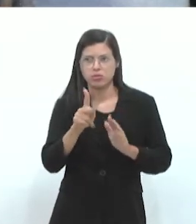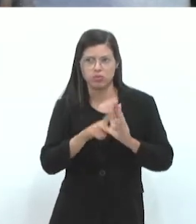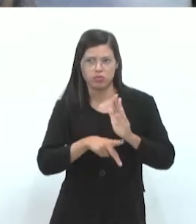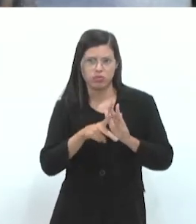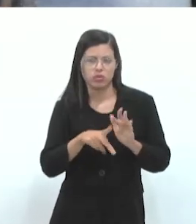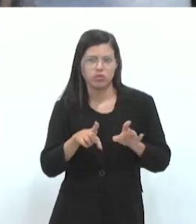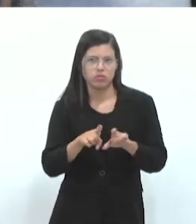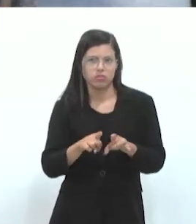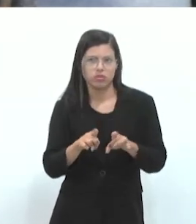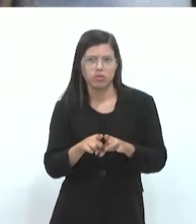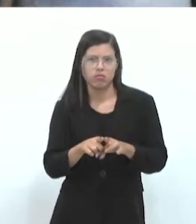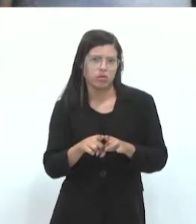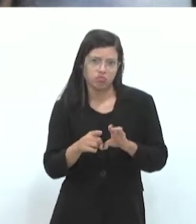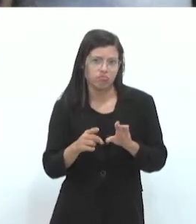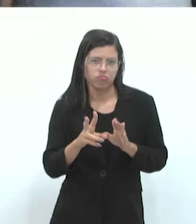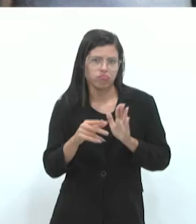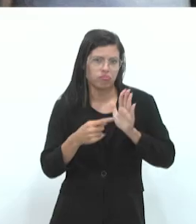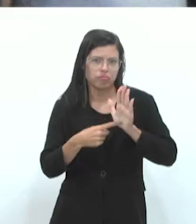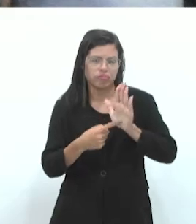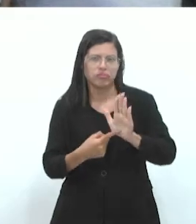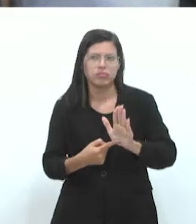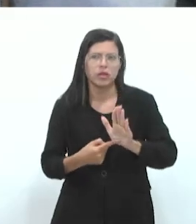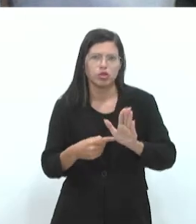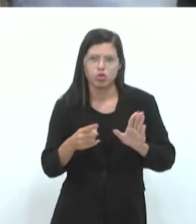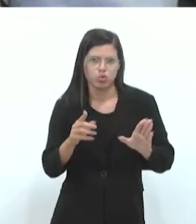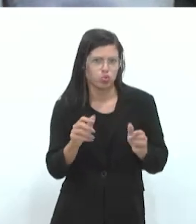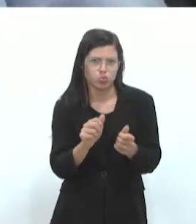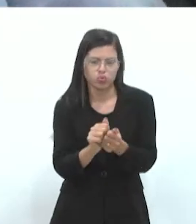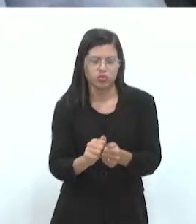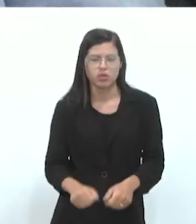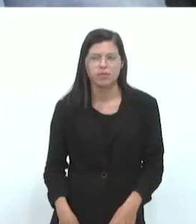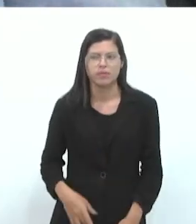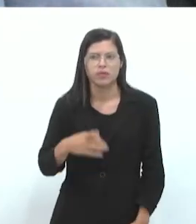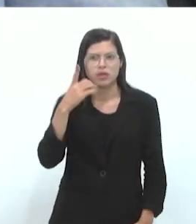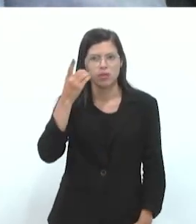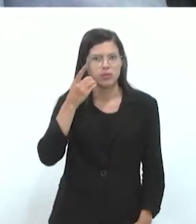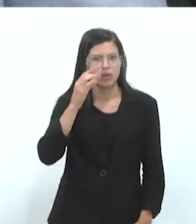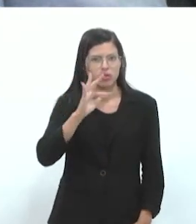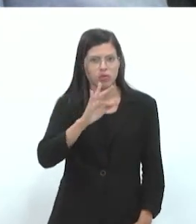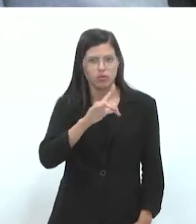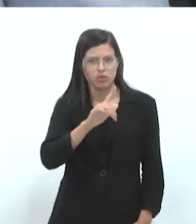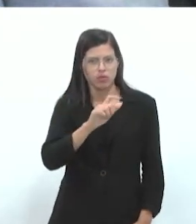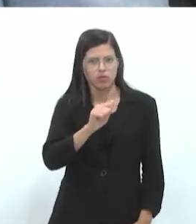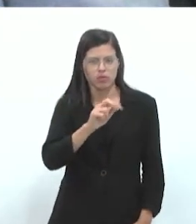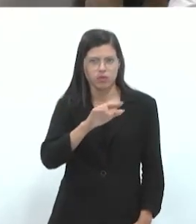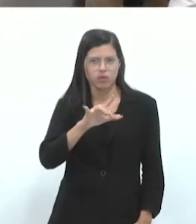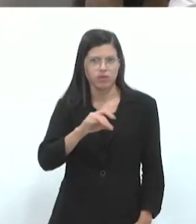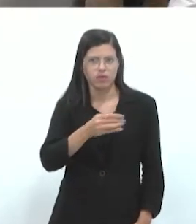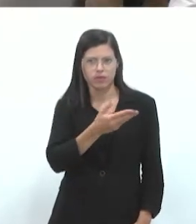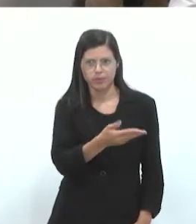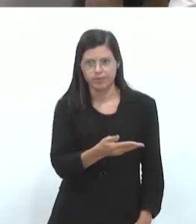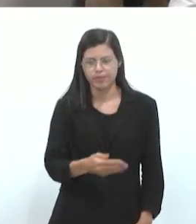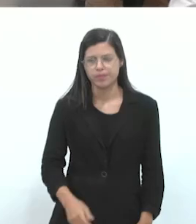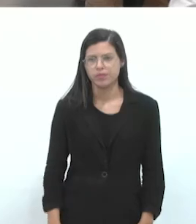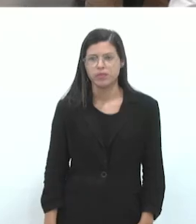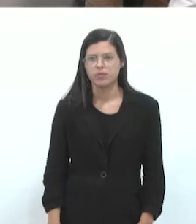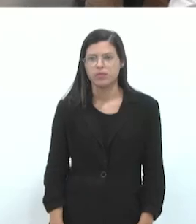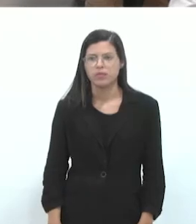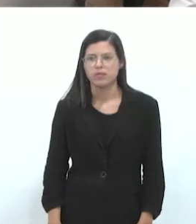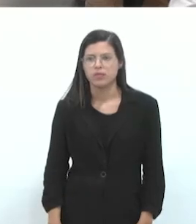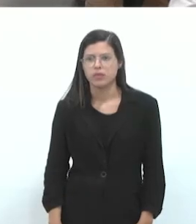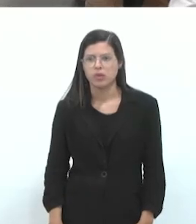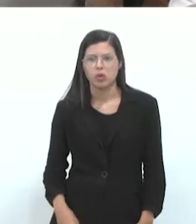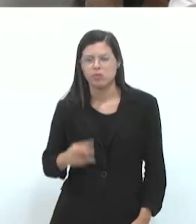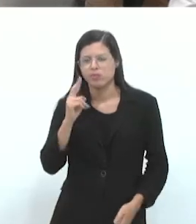Perfeito. junta tudo, né? Deputado Serafim. Perfeito. Presidente, só que eu não cheguei a verificar a publicação hoje no